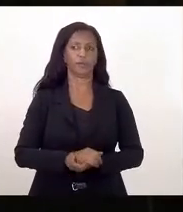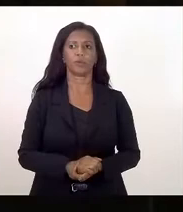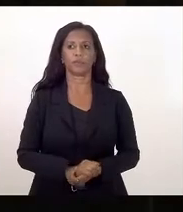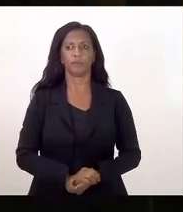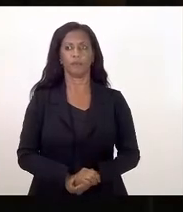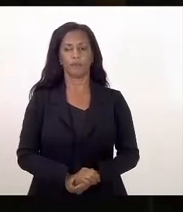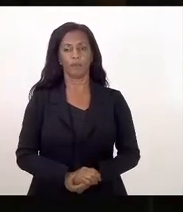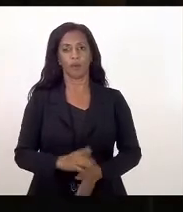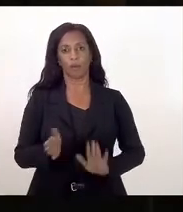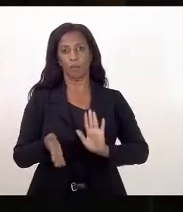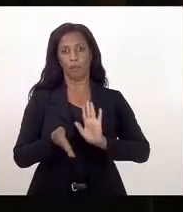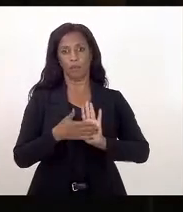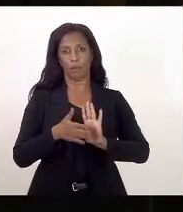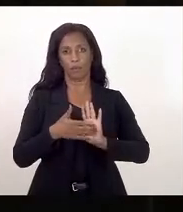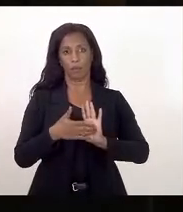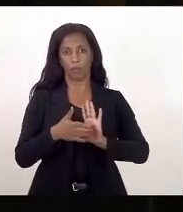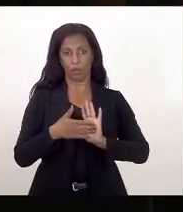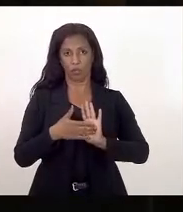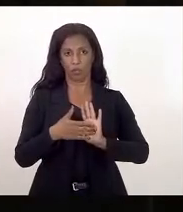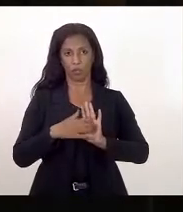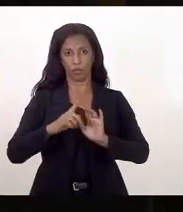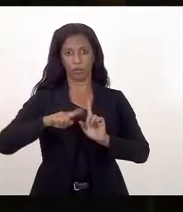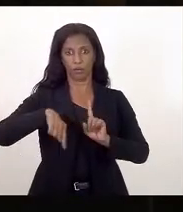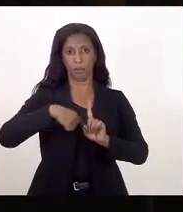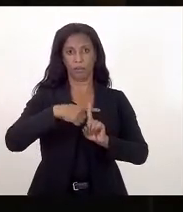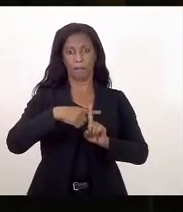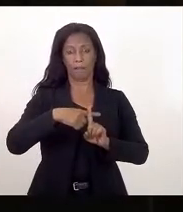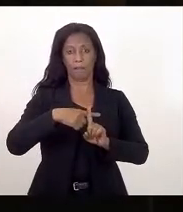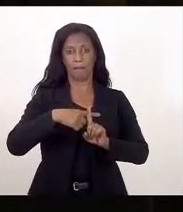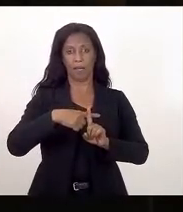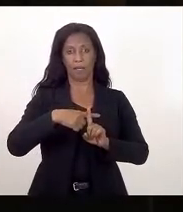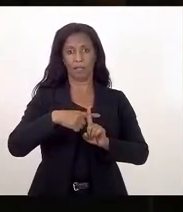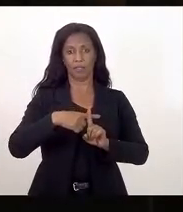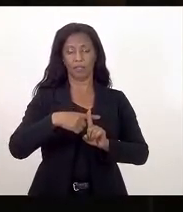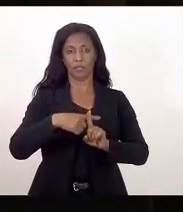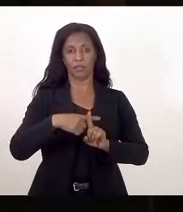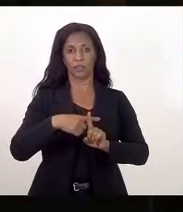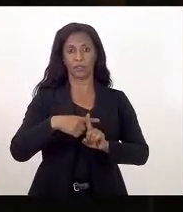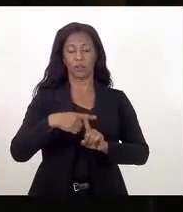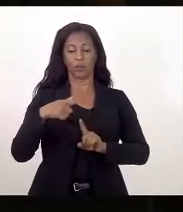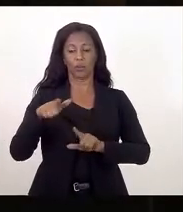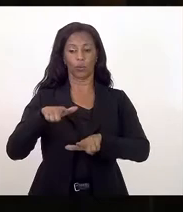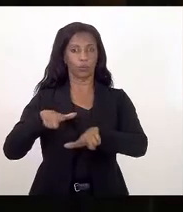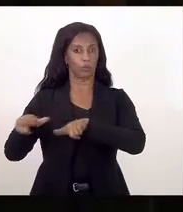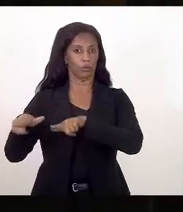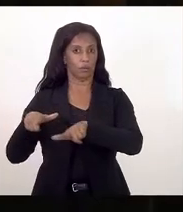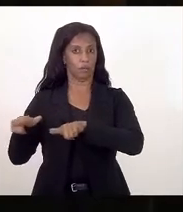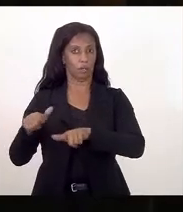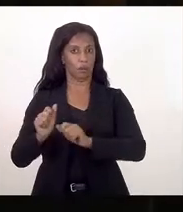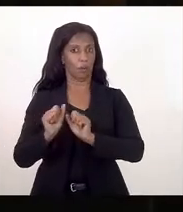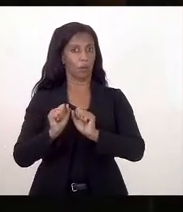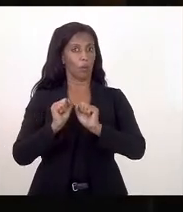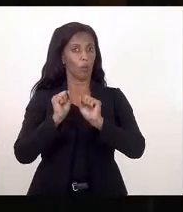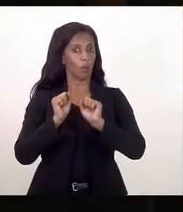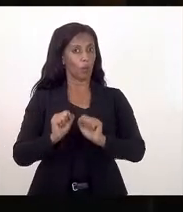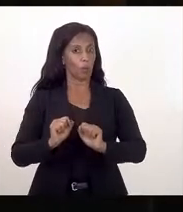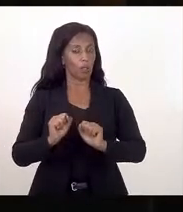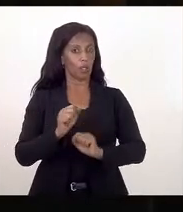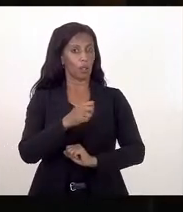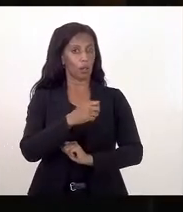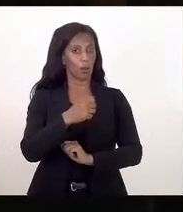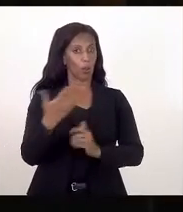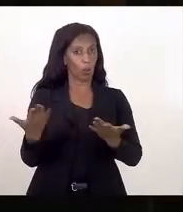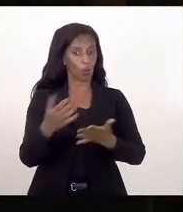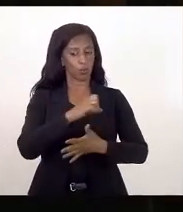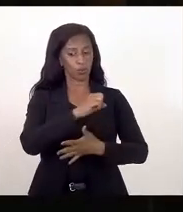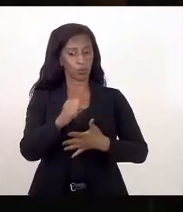Uma proposta que vai onerar ainda mais o bolso do contribuinte de um poder que hoje é credor do Estado do Rio de